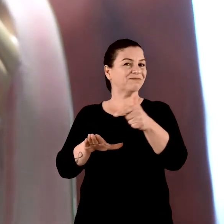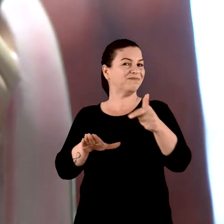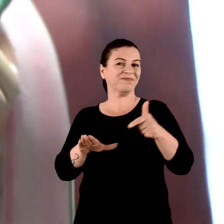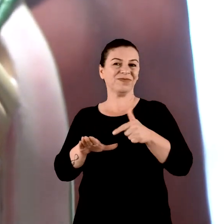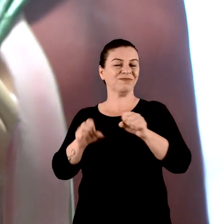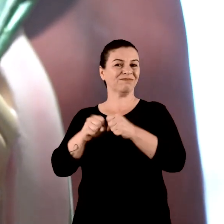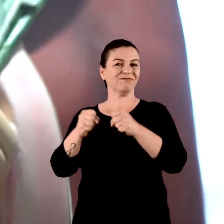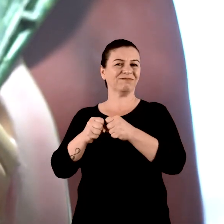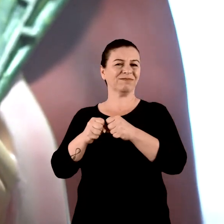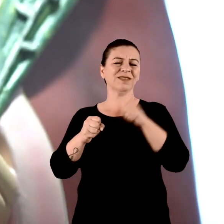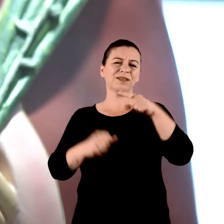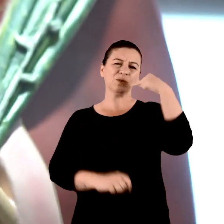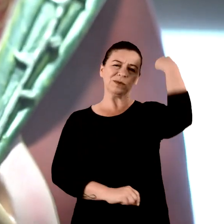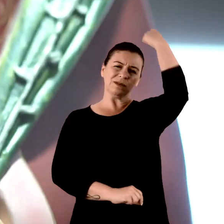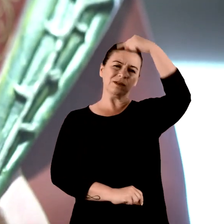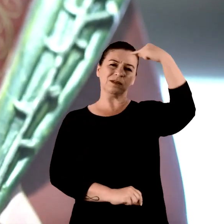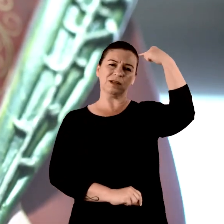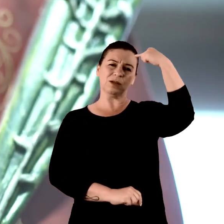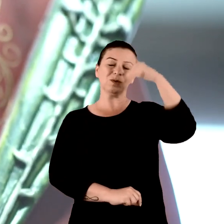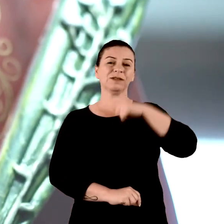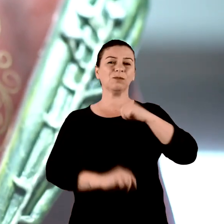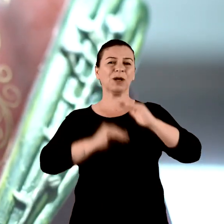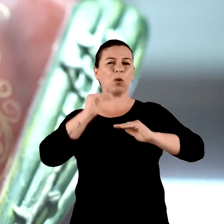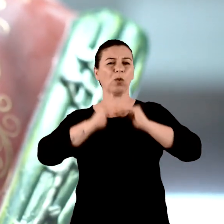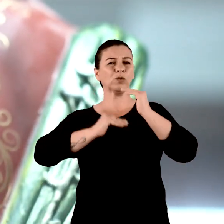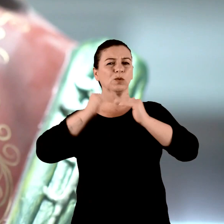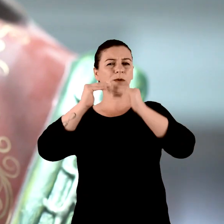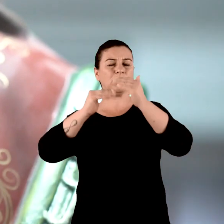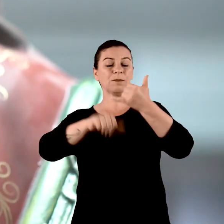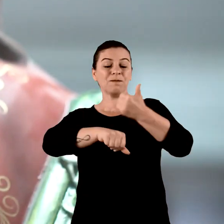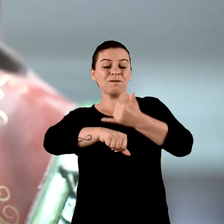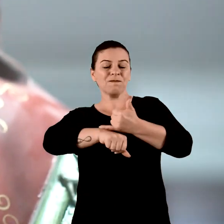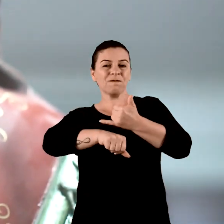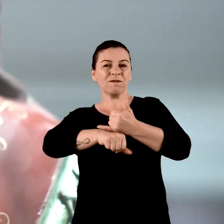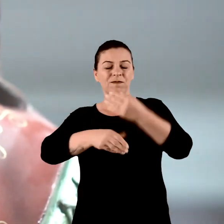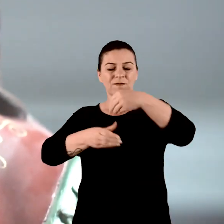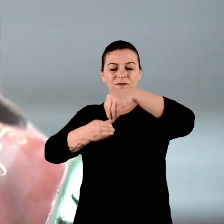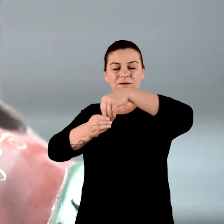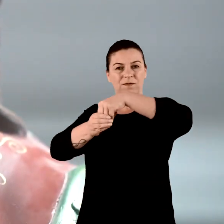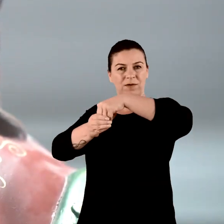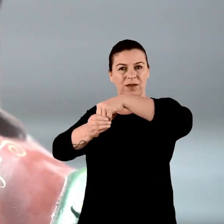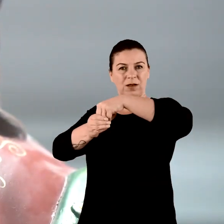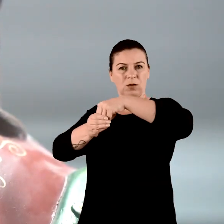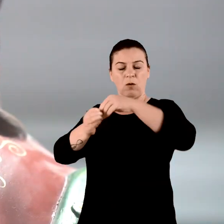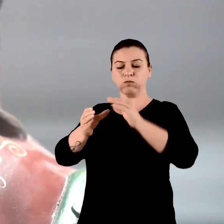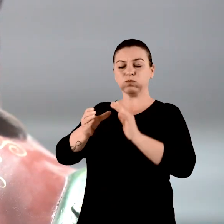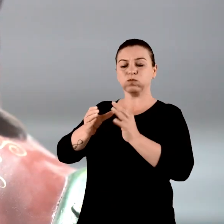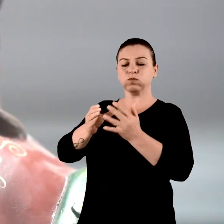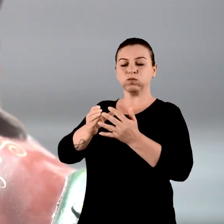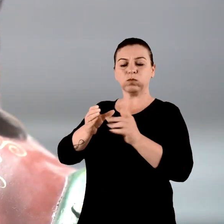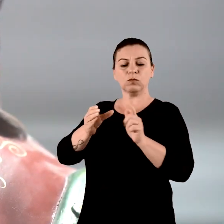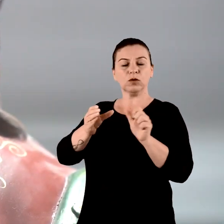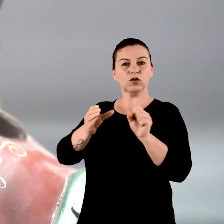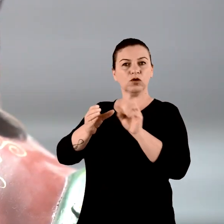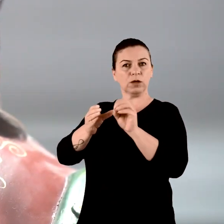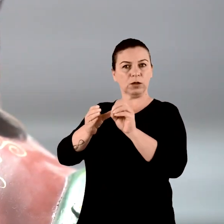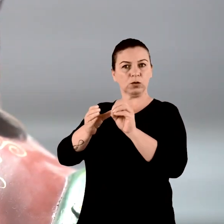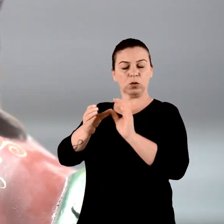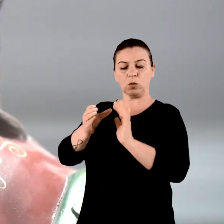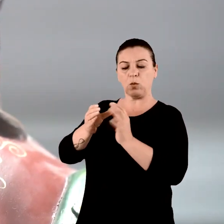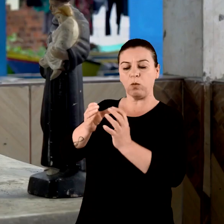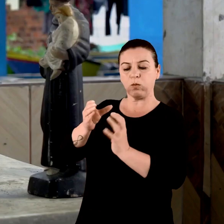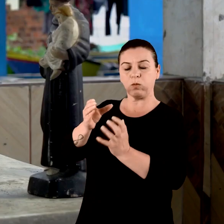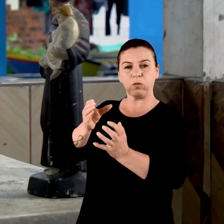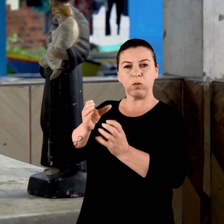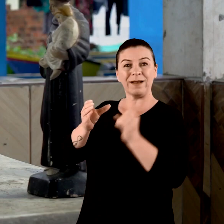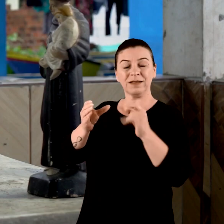foram quebrados, e são santos que têm uma construção, eles têm um ferro por dentro e camadas de gesso e pó de